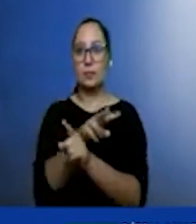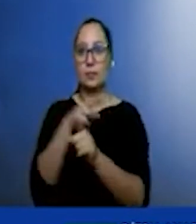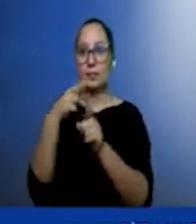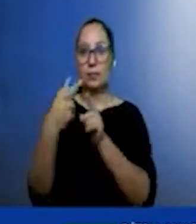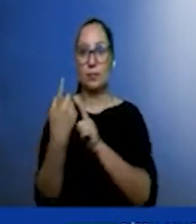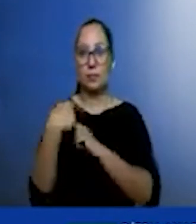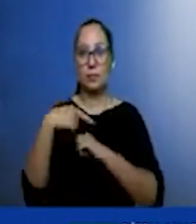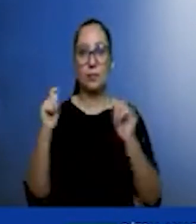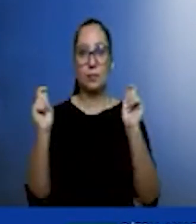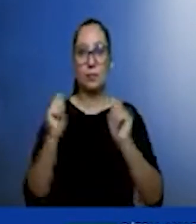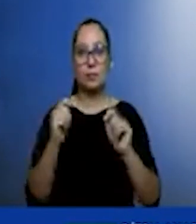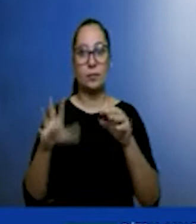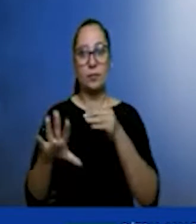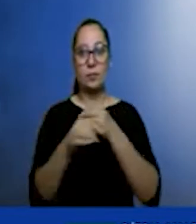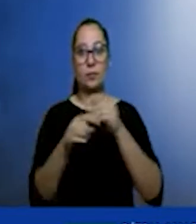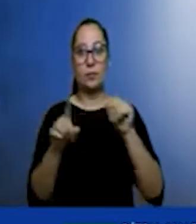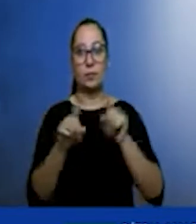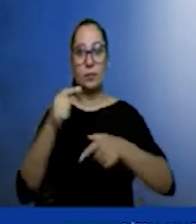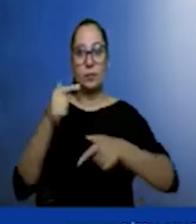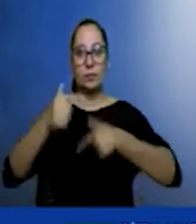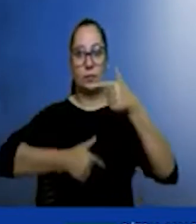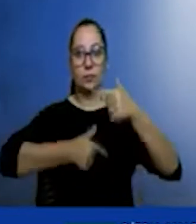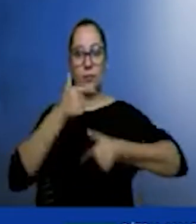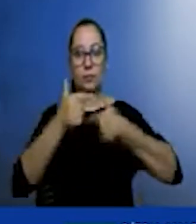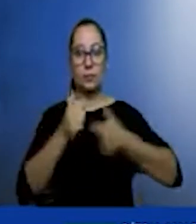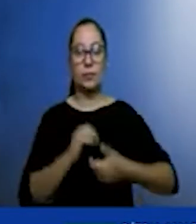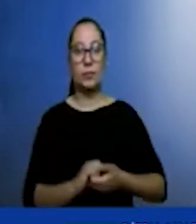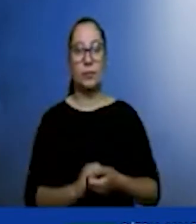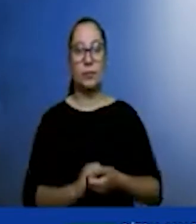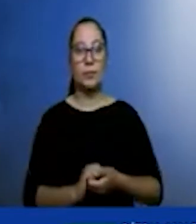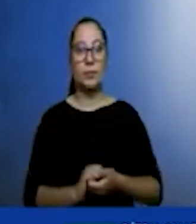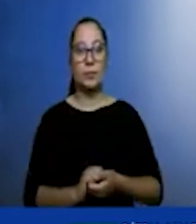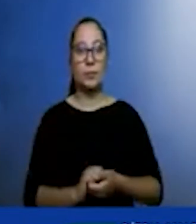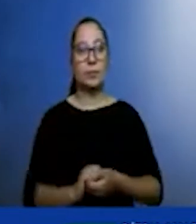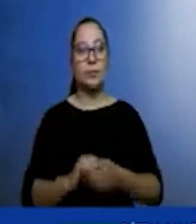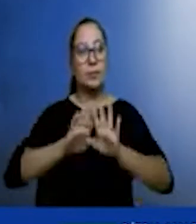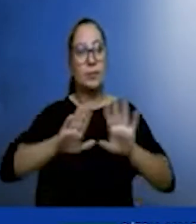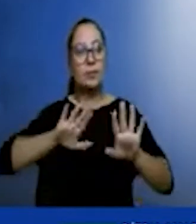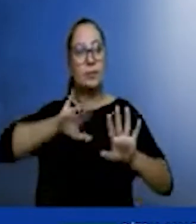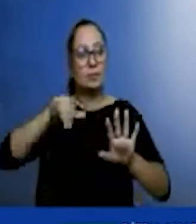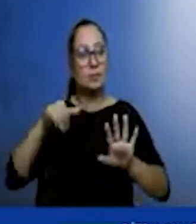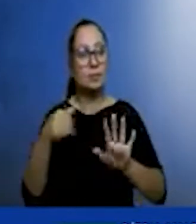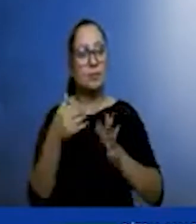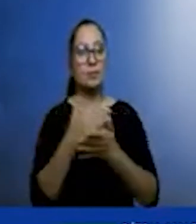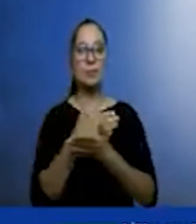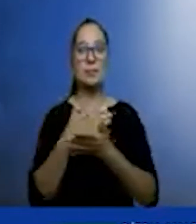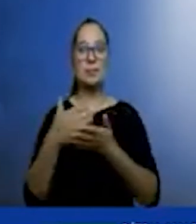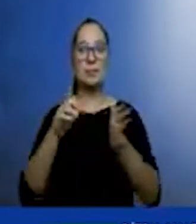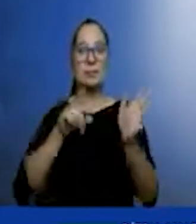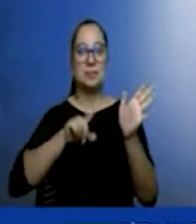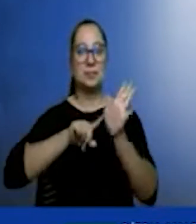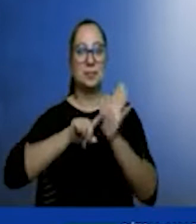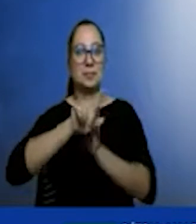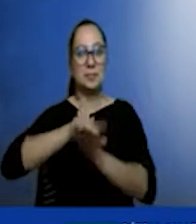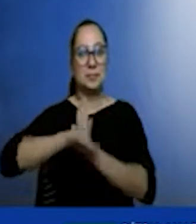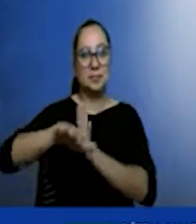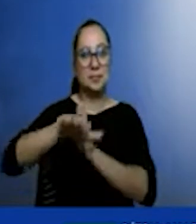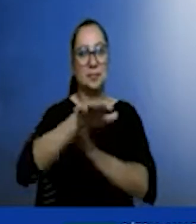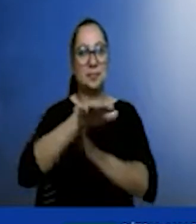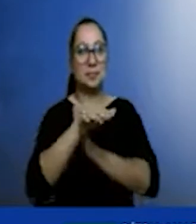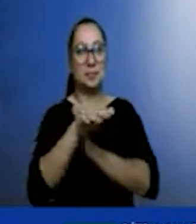aí complementar todo esse trabalho. Mas eu já queria já iniciar com uma pergunta mais geral, uma